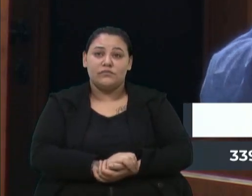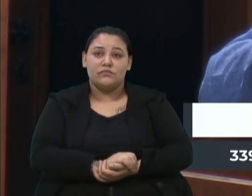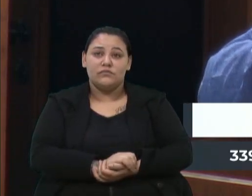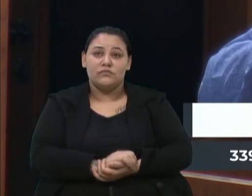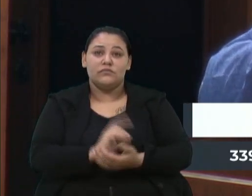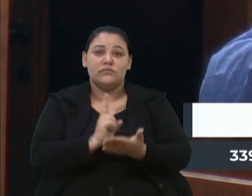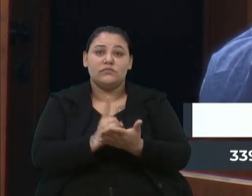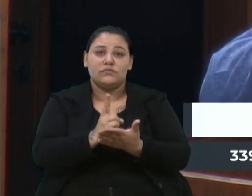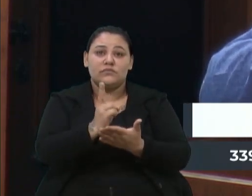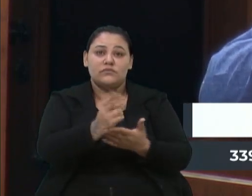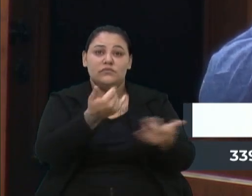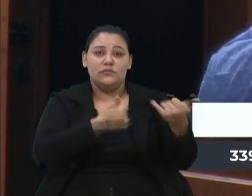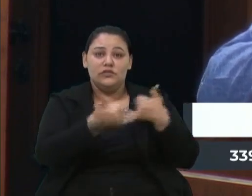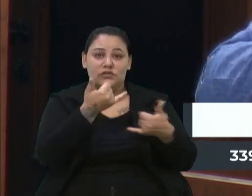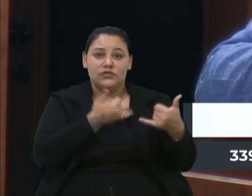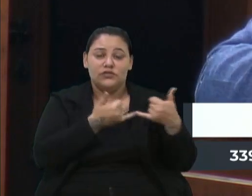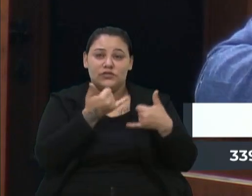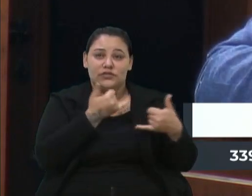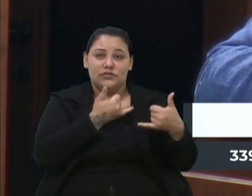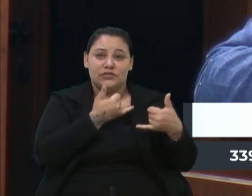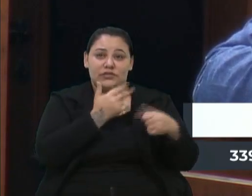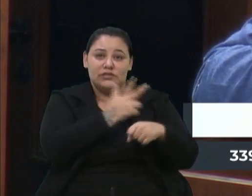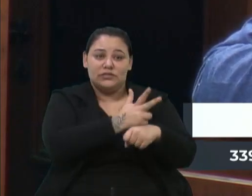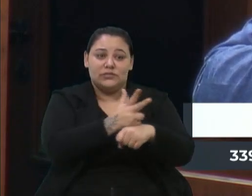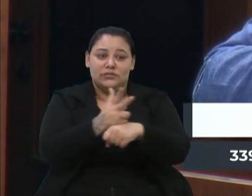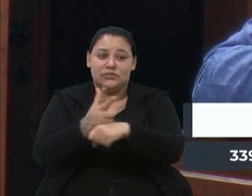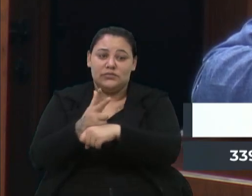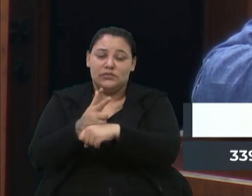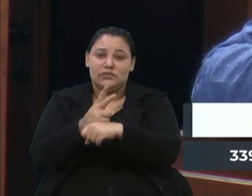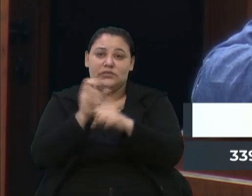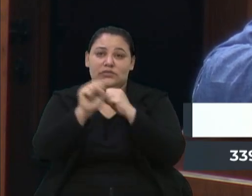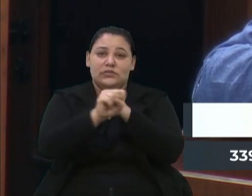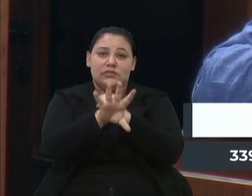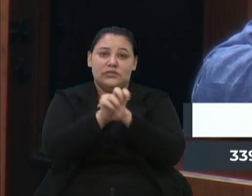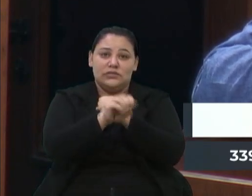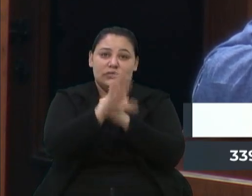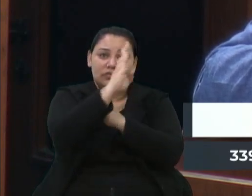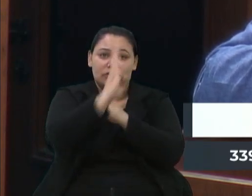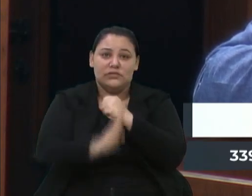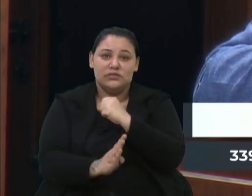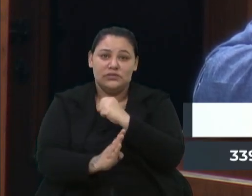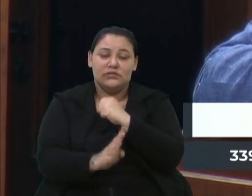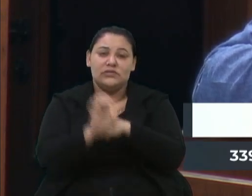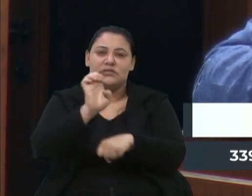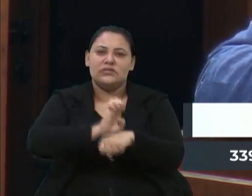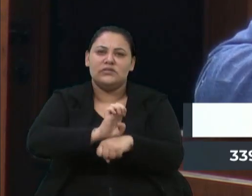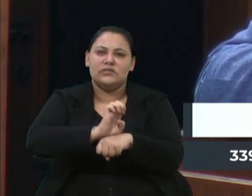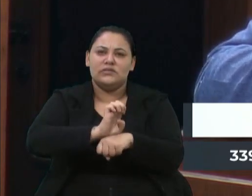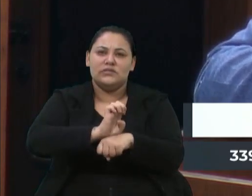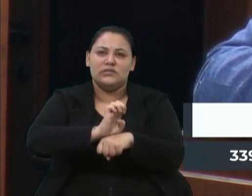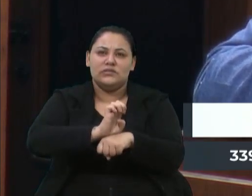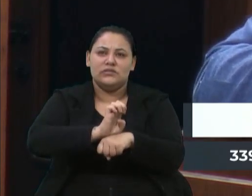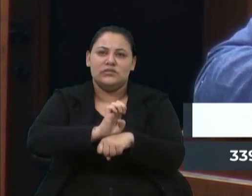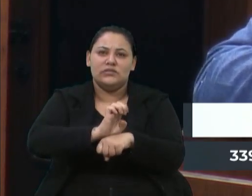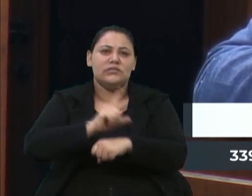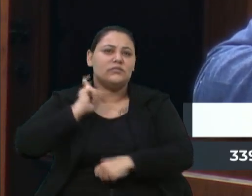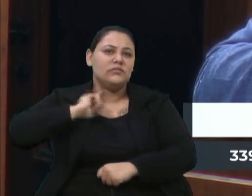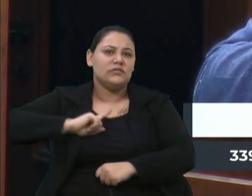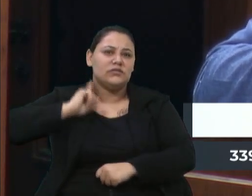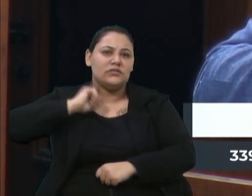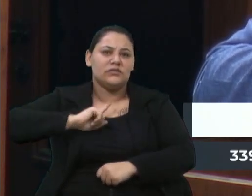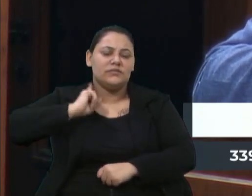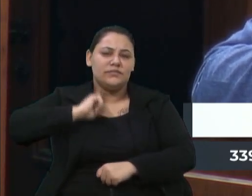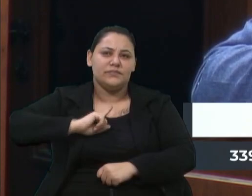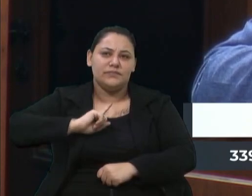notícias da imprensa nacional Joy estado de chover estado de Minas jóias